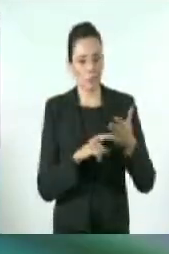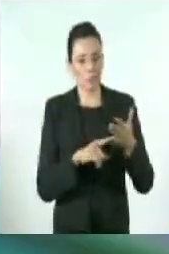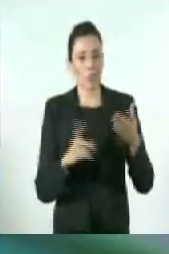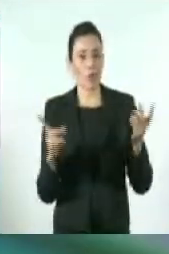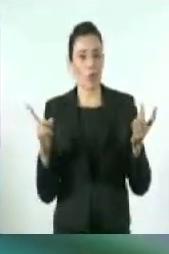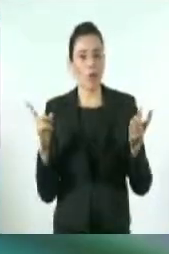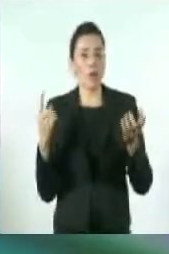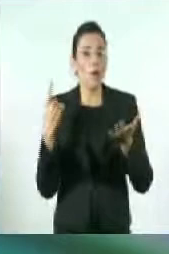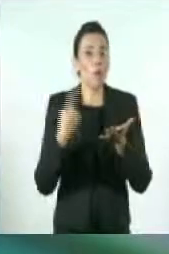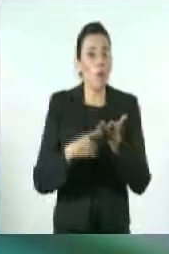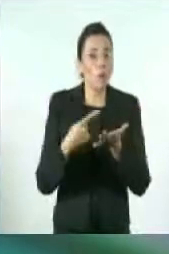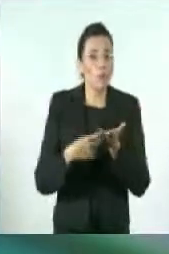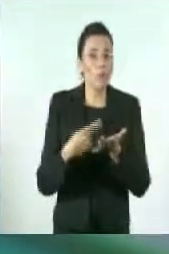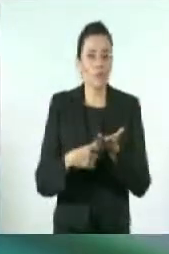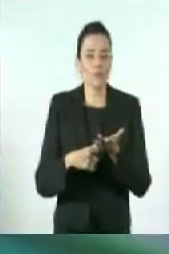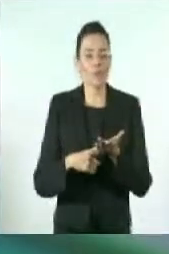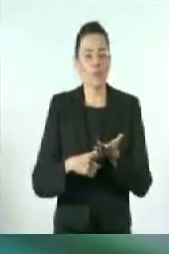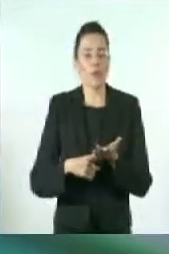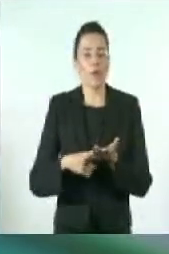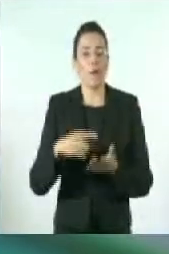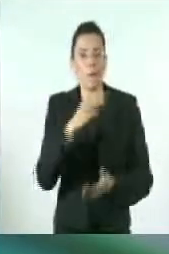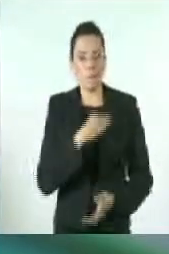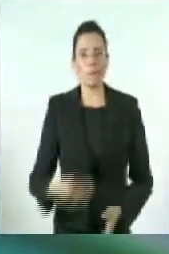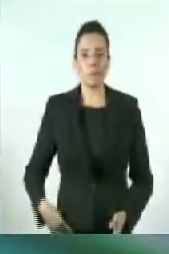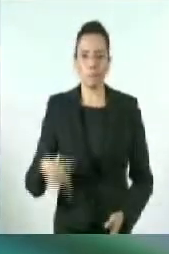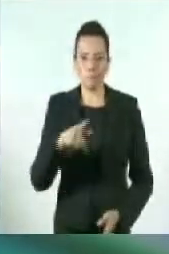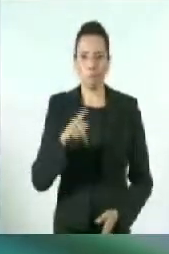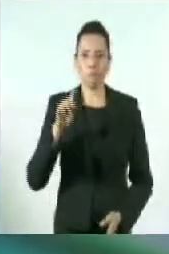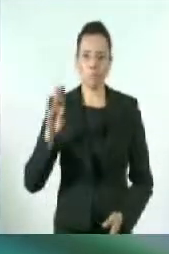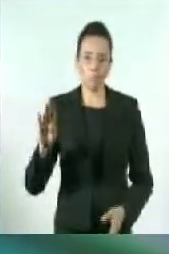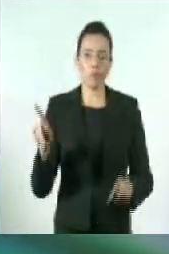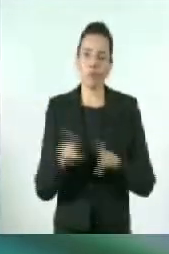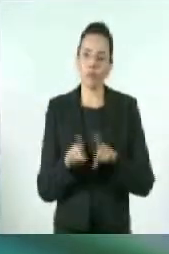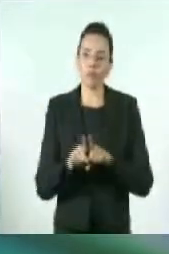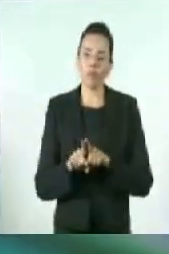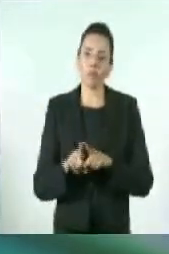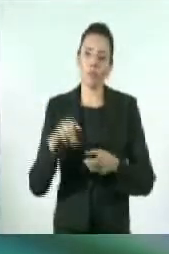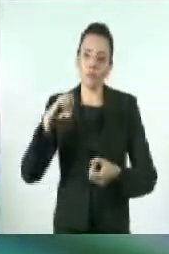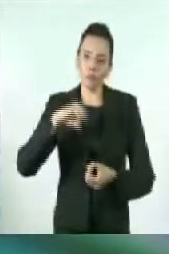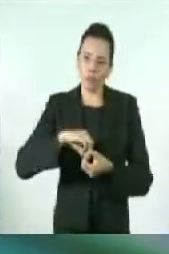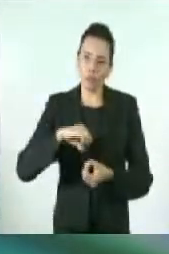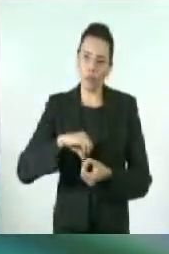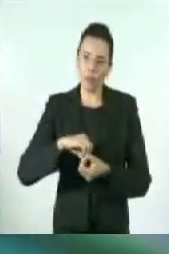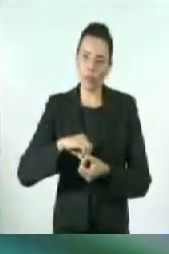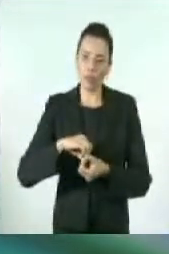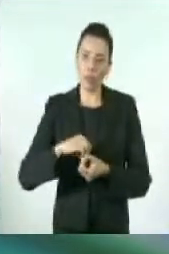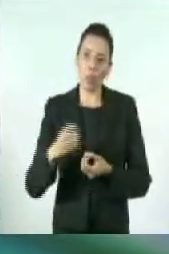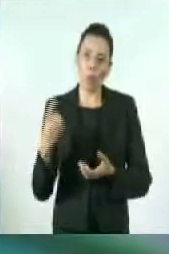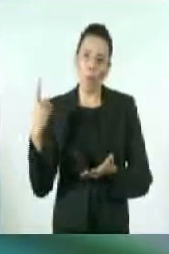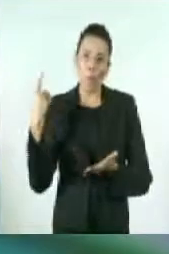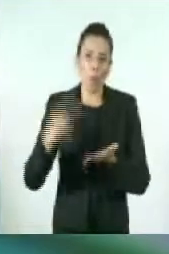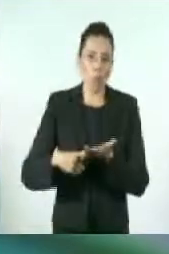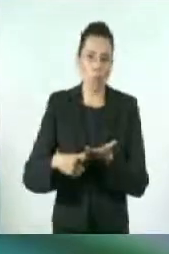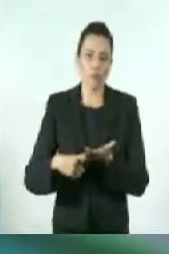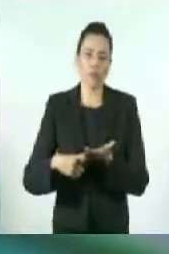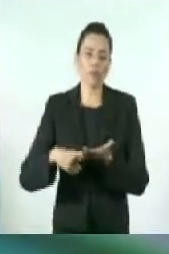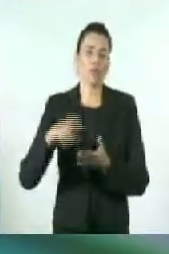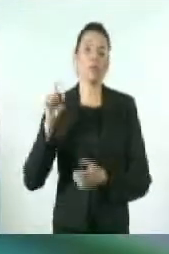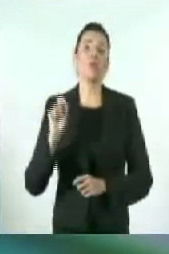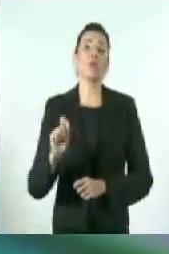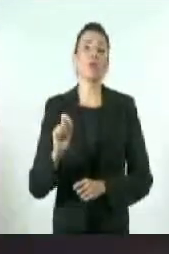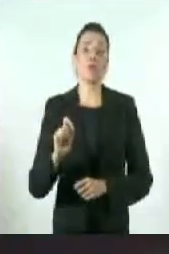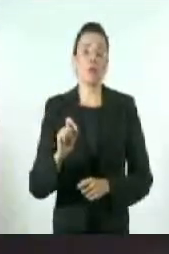e o DETRAN, ficou claramente acertado o que vou ler para você. Esses termos não são meus, são do acordo. E por